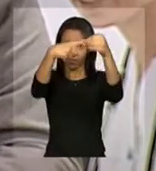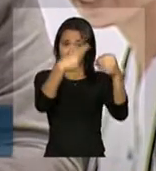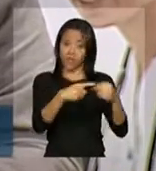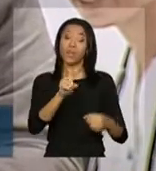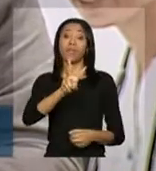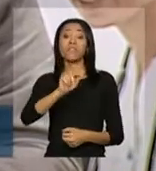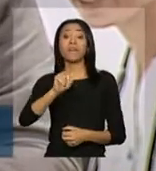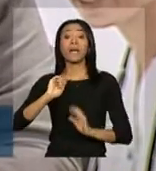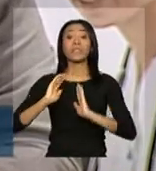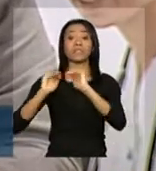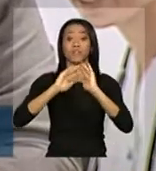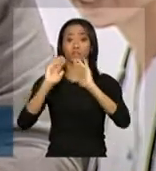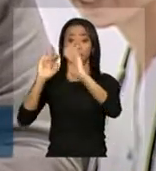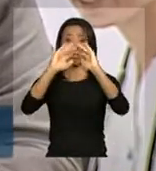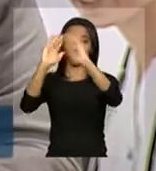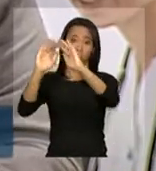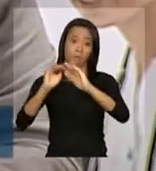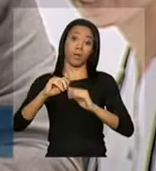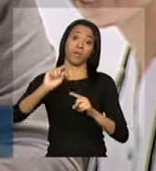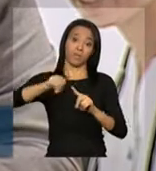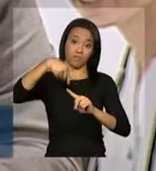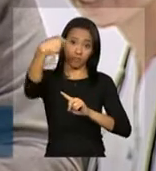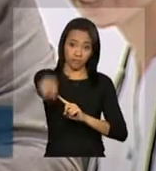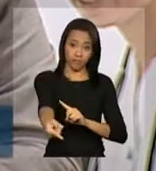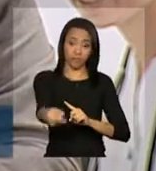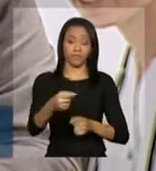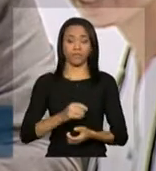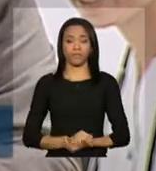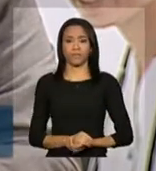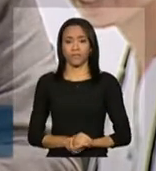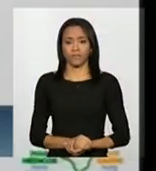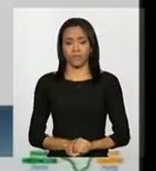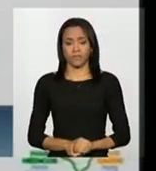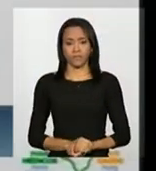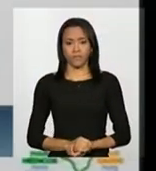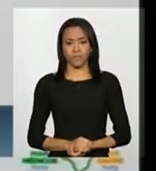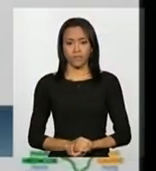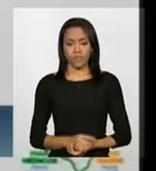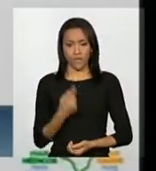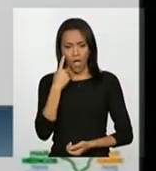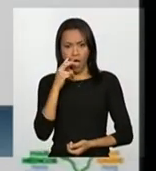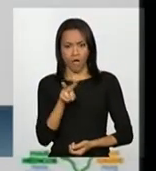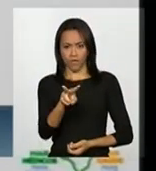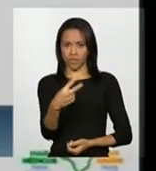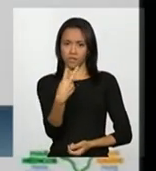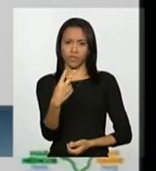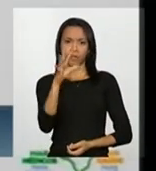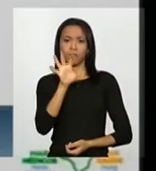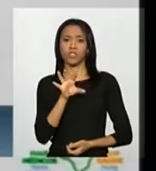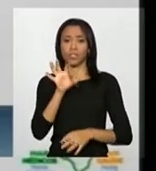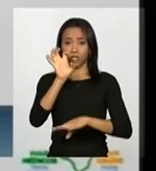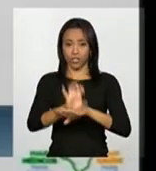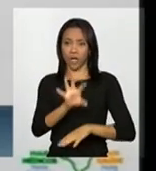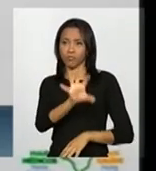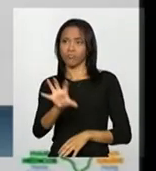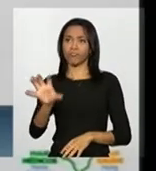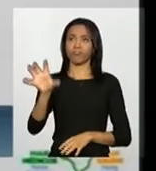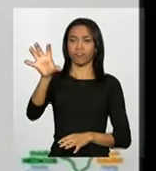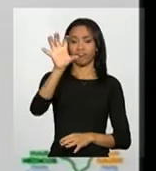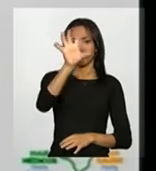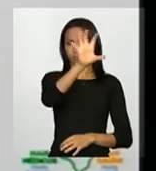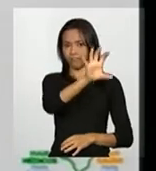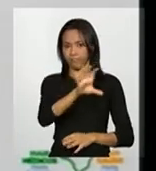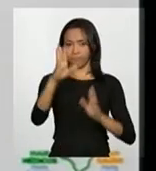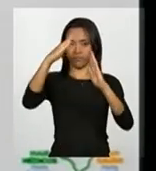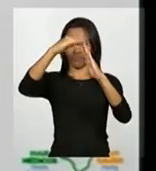vagas solicitadas por eles para essa próxima rodada próxima aí tá por estado um quadro também por